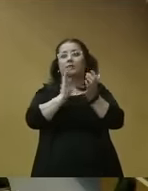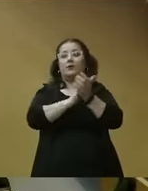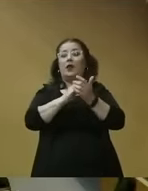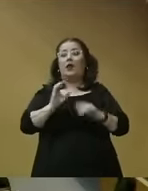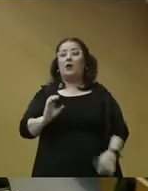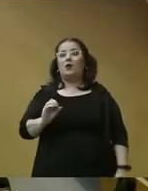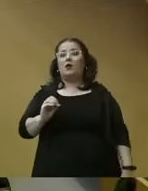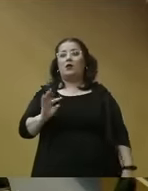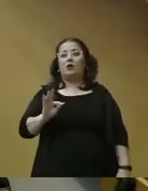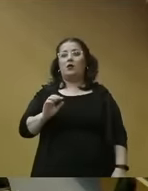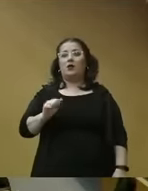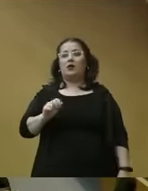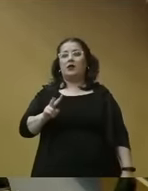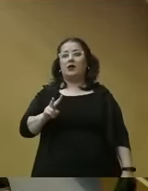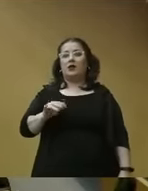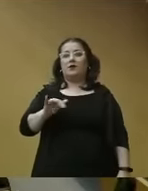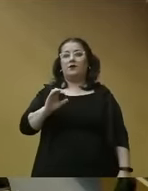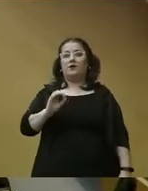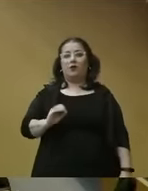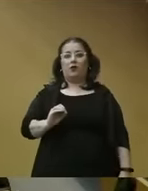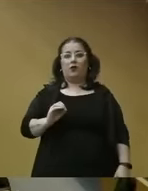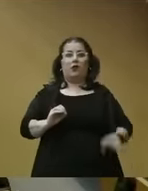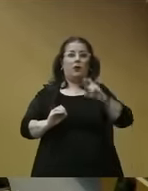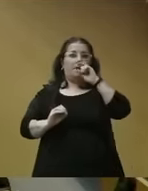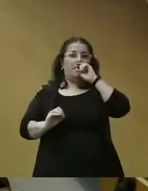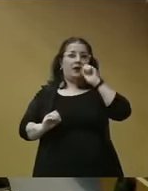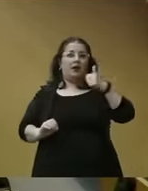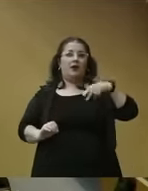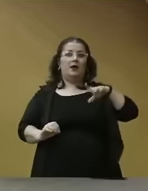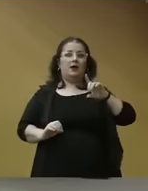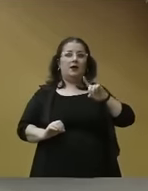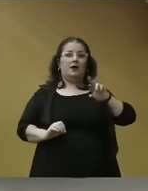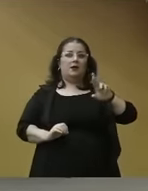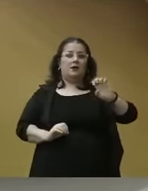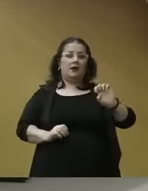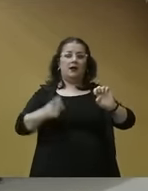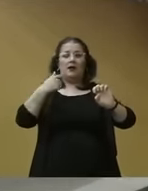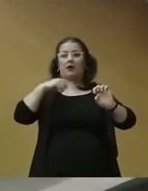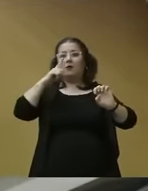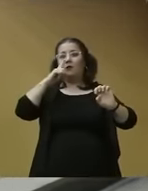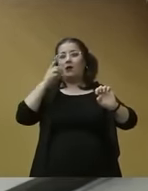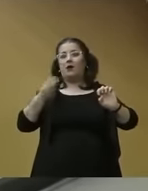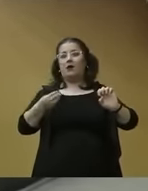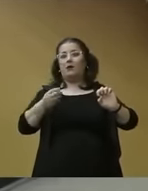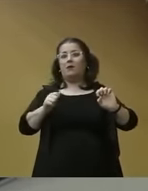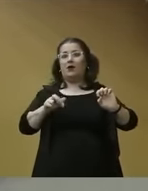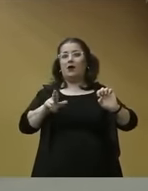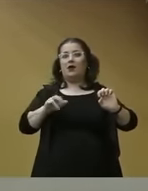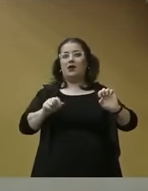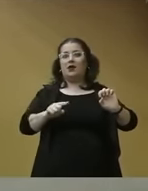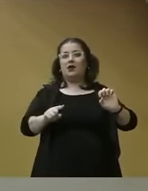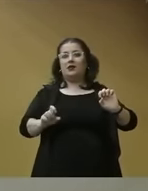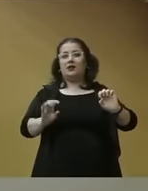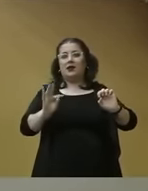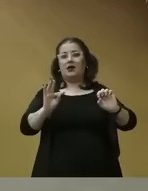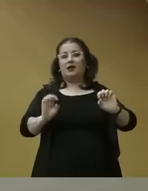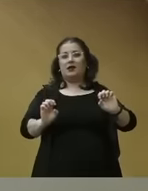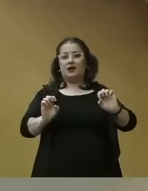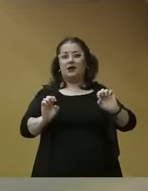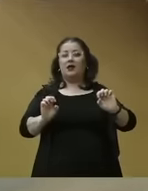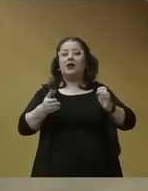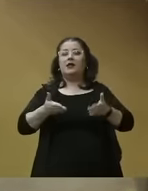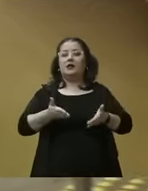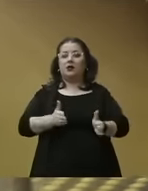Otávio Afonso Bittencourt, filho de André Costa Bittencourt e Marisete Cruciel Afonso, natural